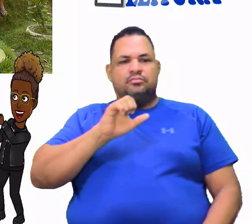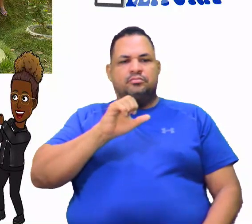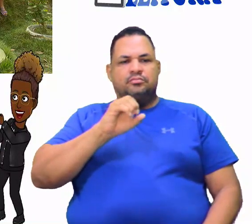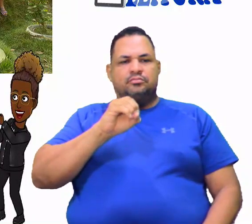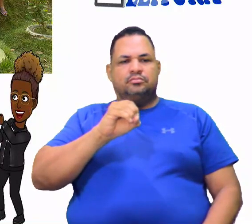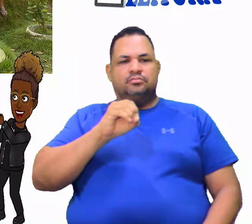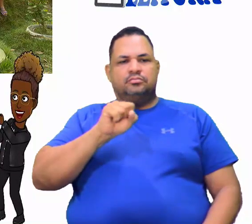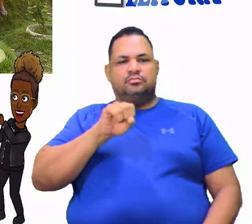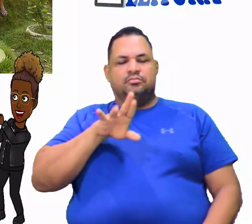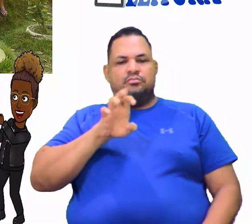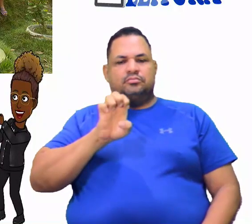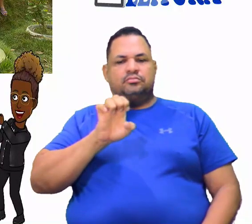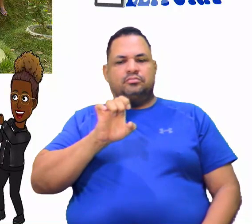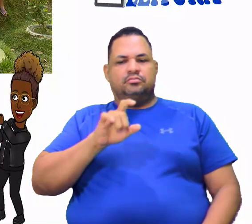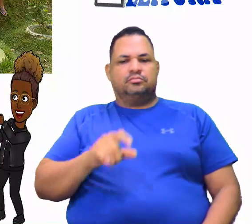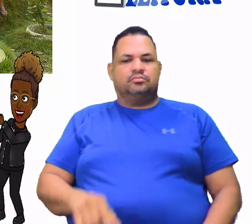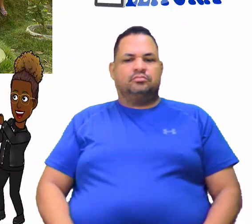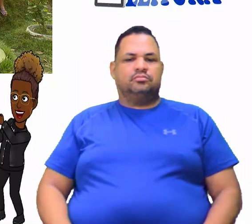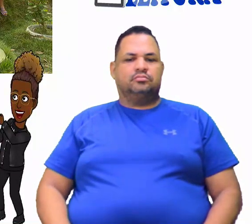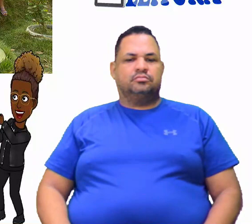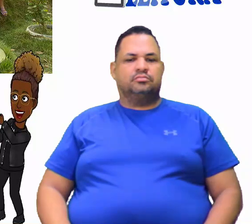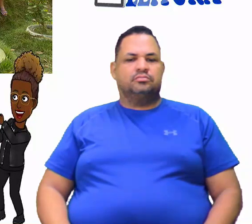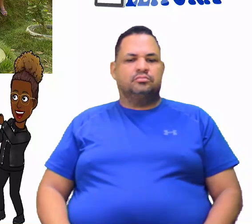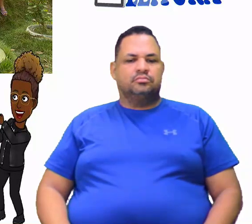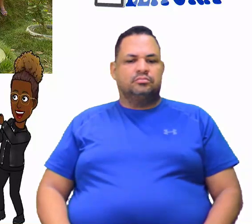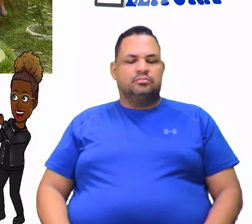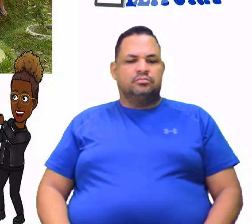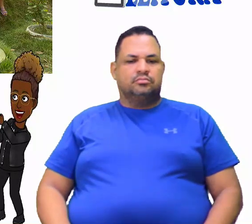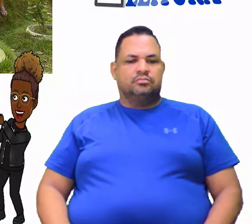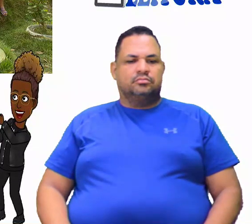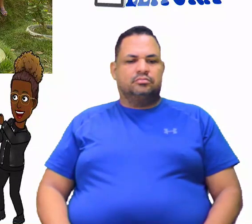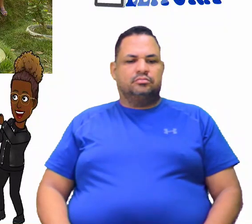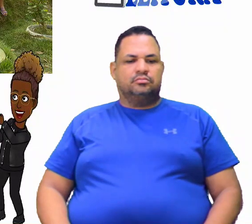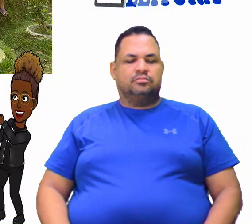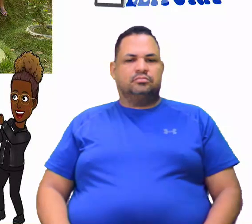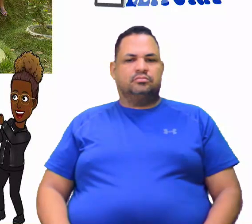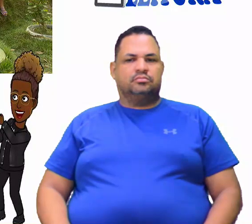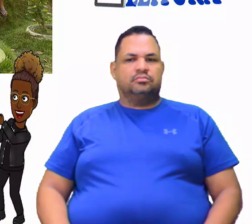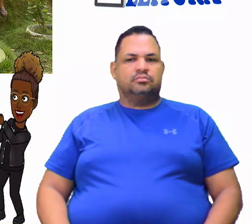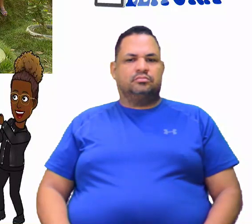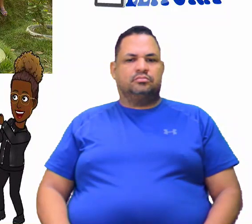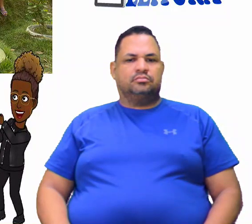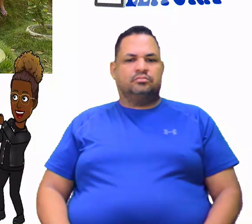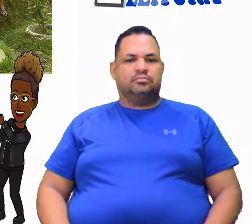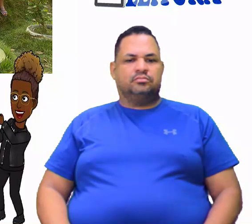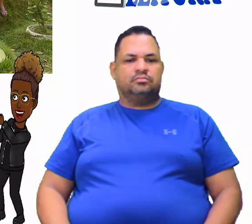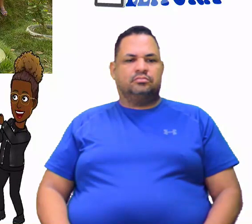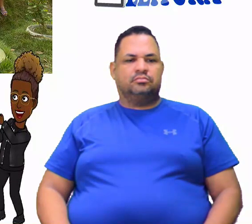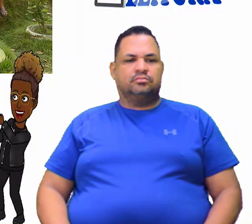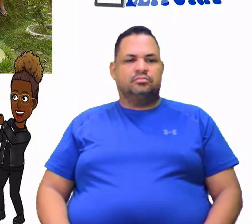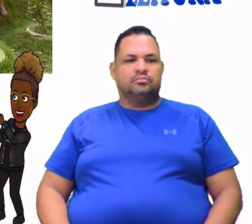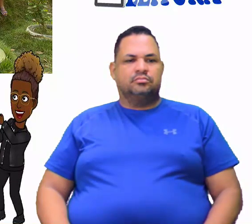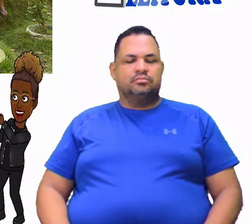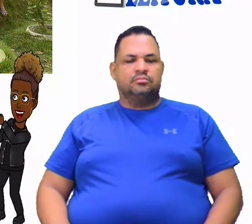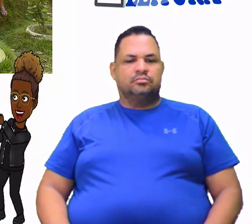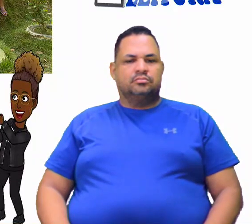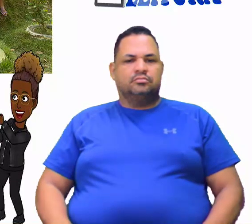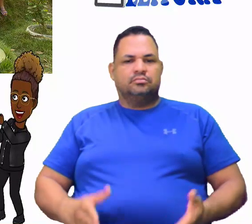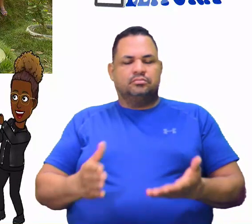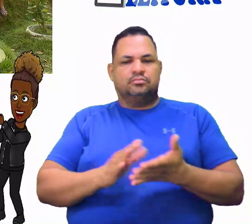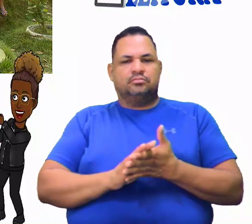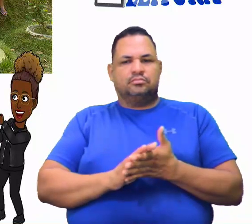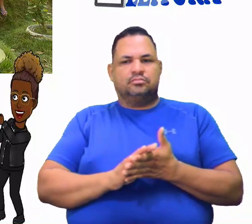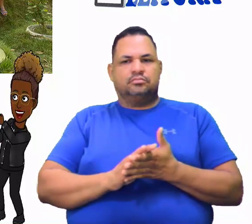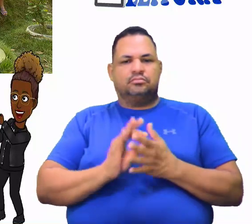A turminha aqui é extensa, né? Olha só, bastante aluno, alunas divas aqui